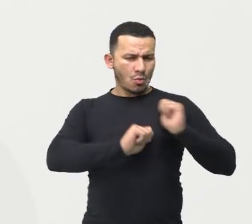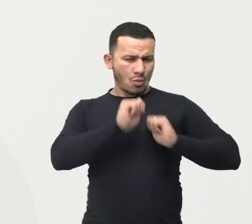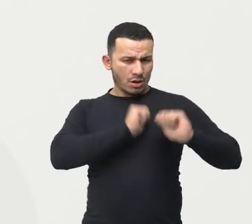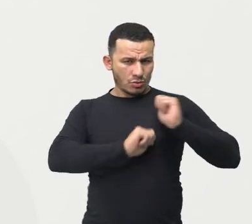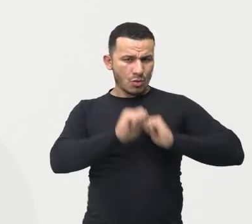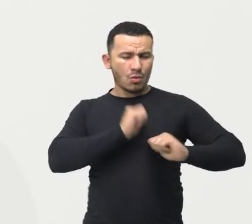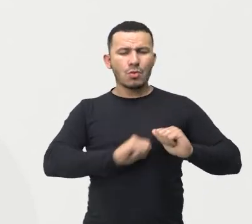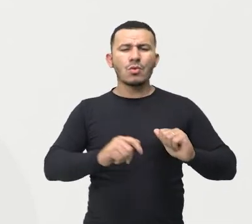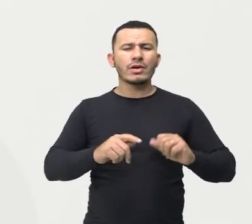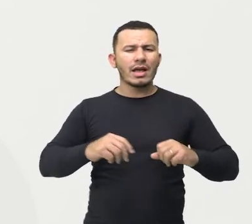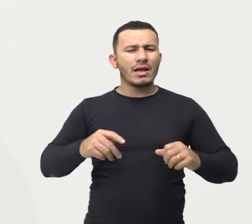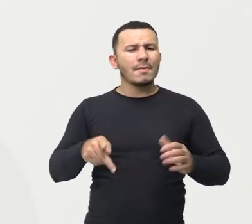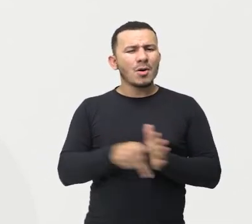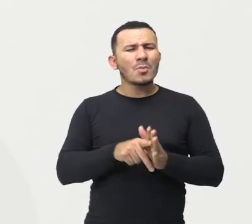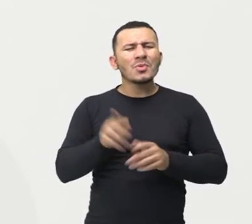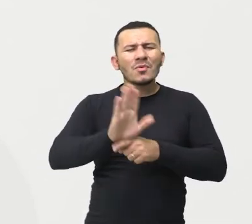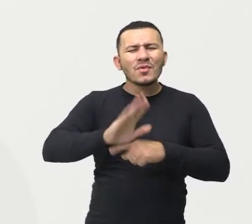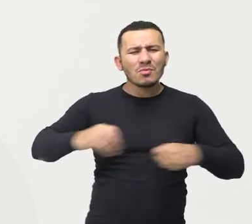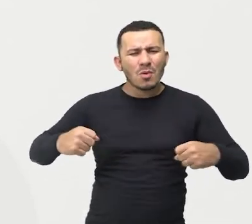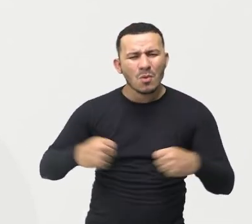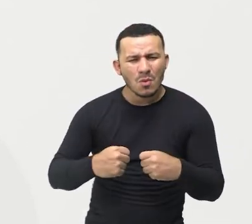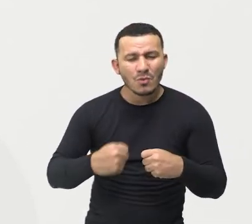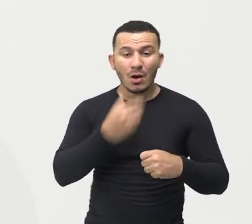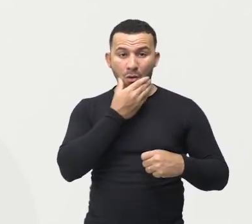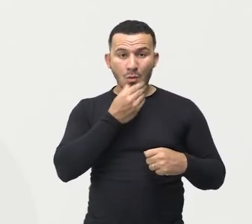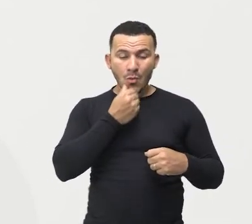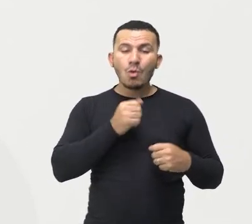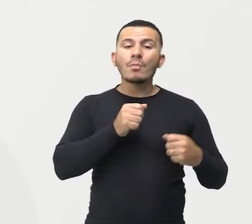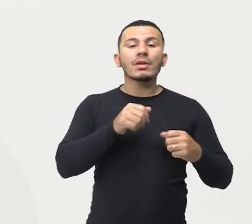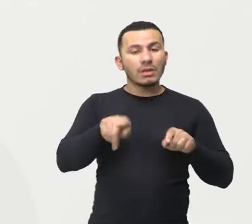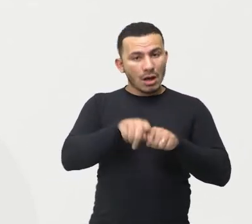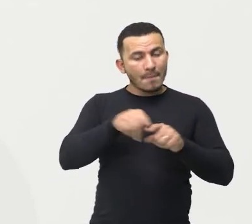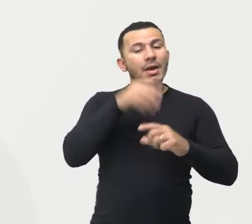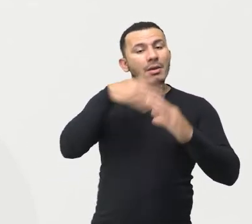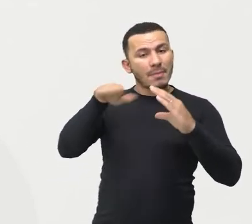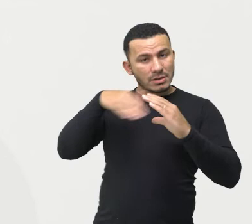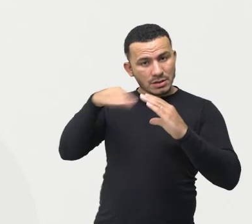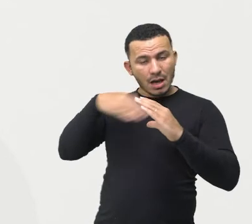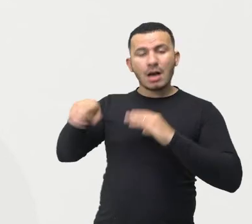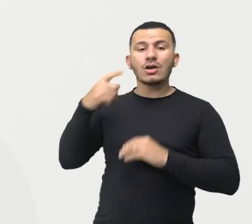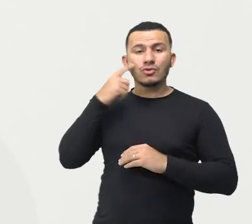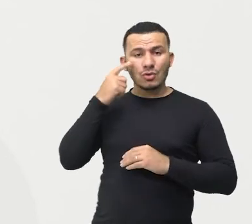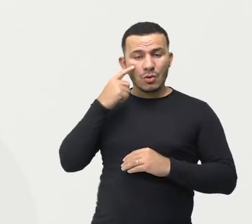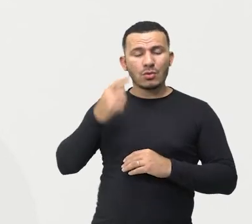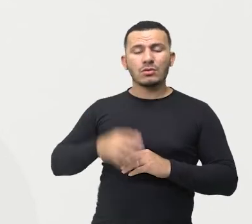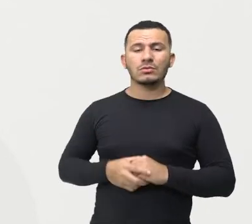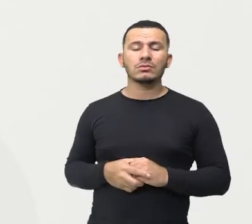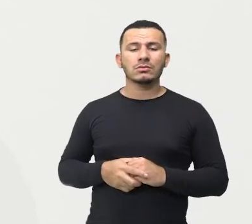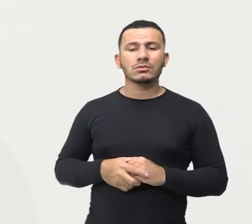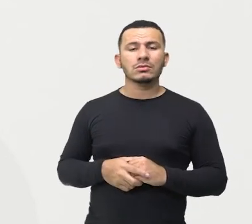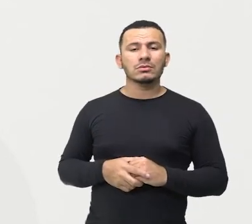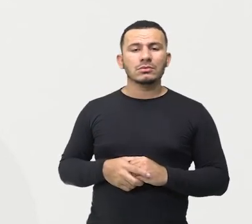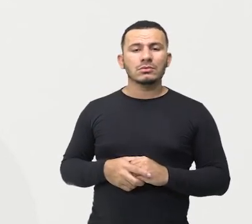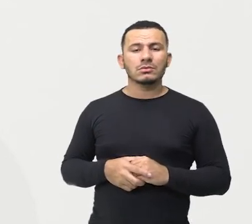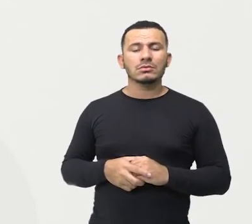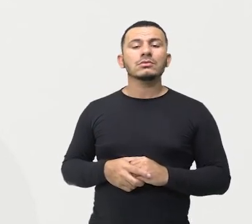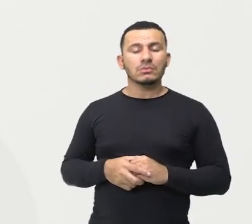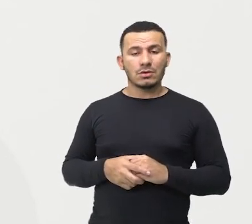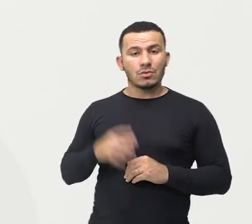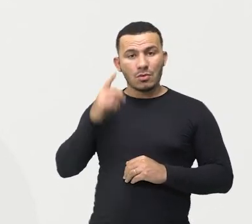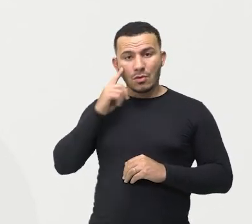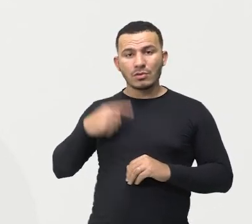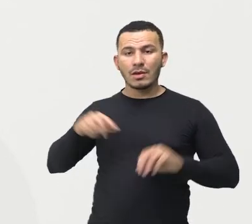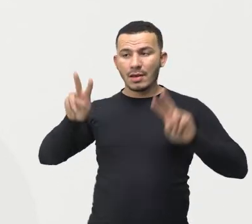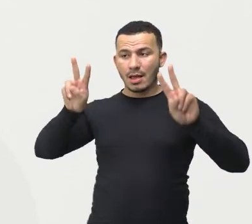o incrível Hulk. Olha só, Ruffalo comentou na publicação de Nick, afirmando que, observe que